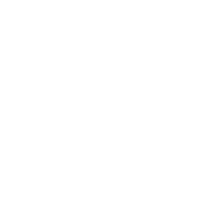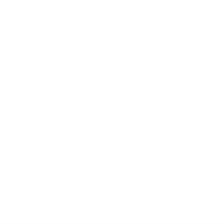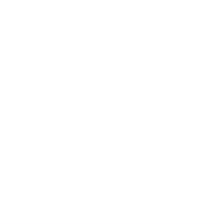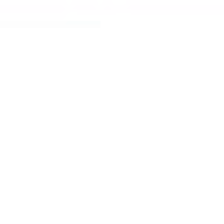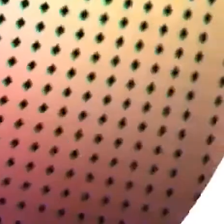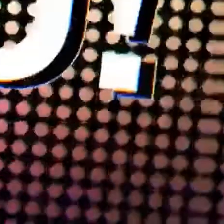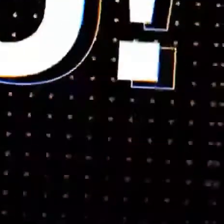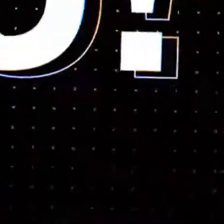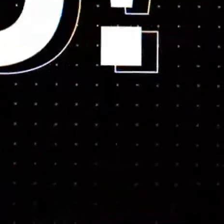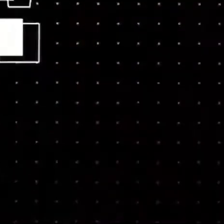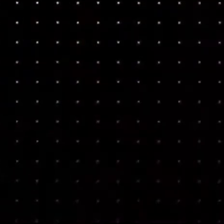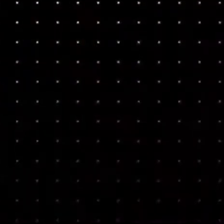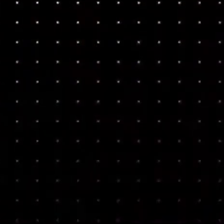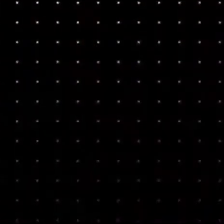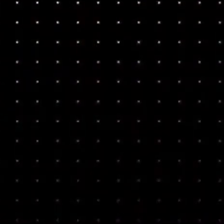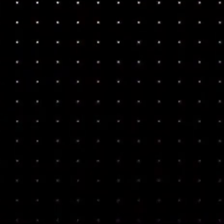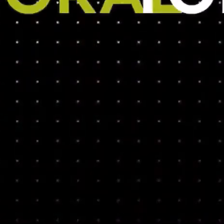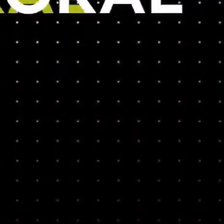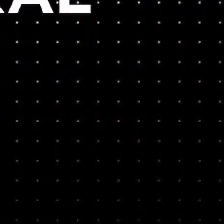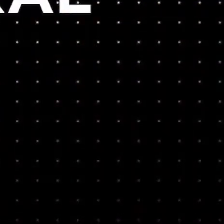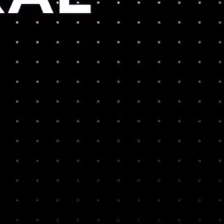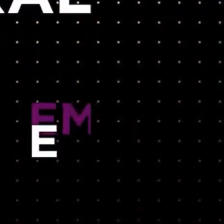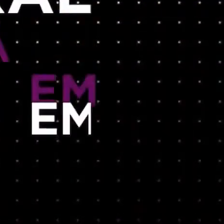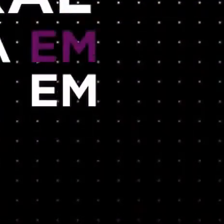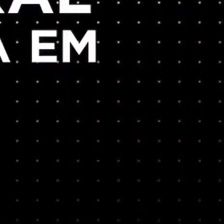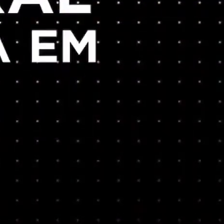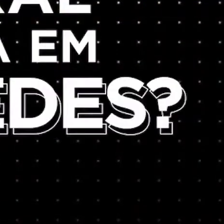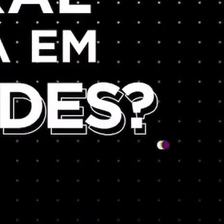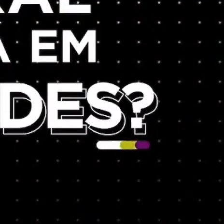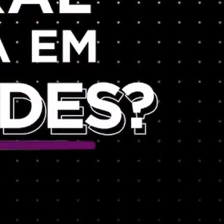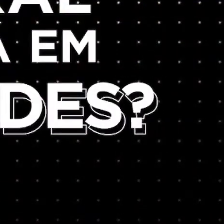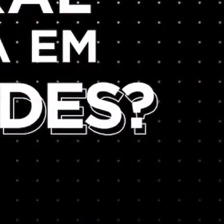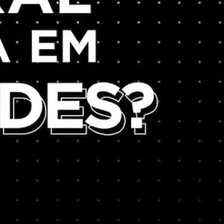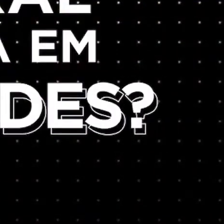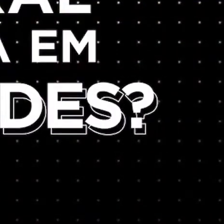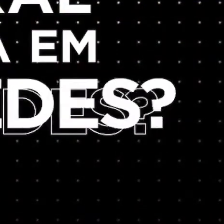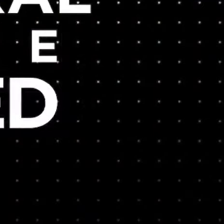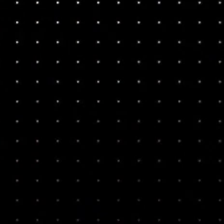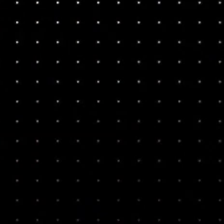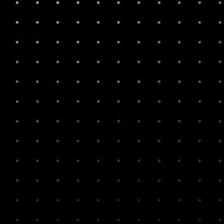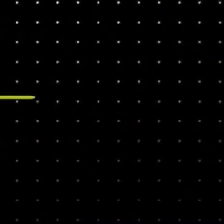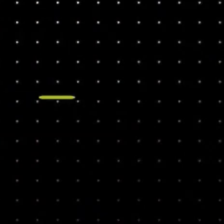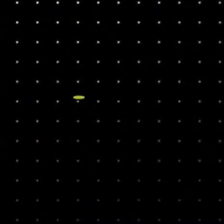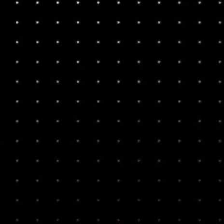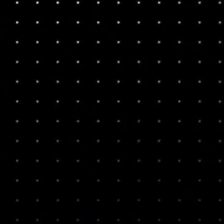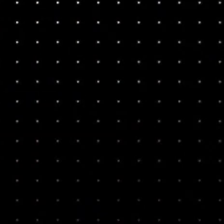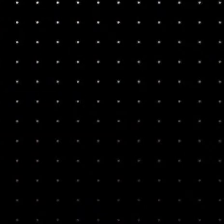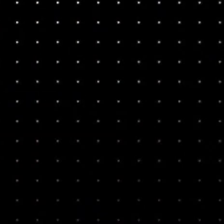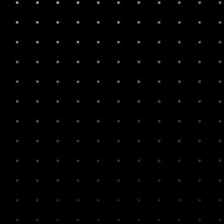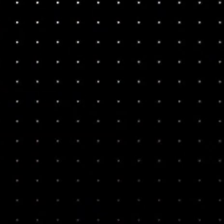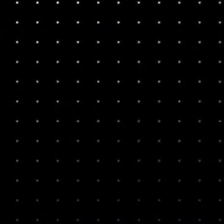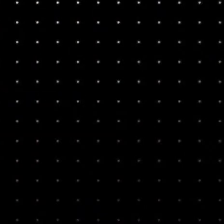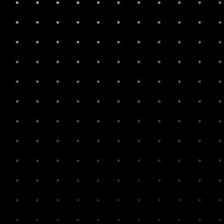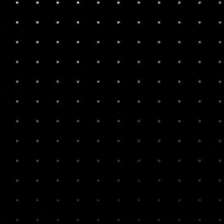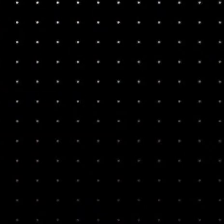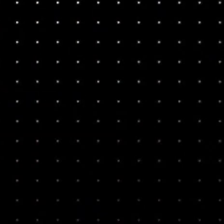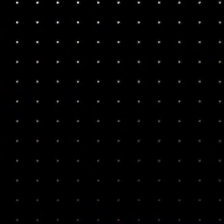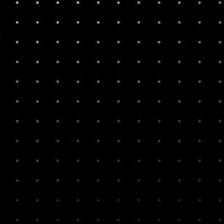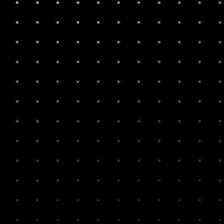819-9272-4997. Você viu que a Justiça Eleitoral agora está em todas as redes sociais?